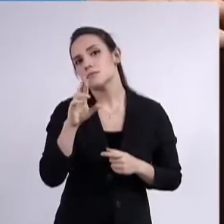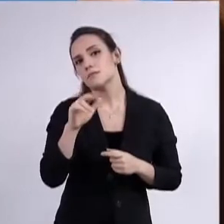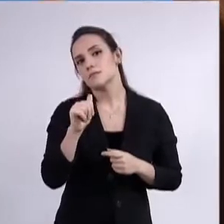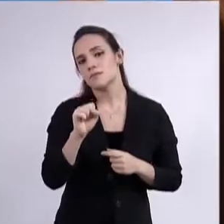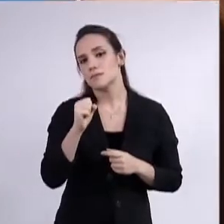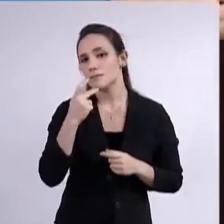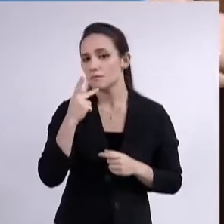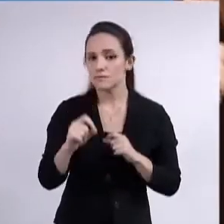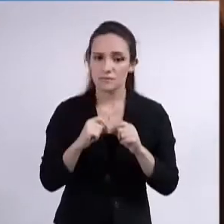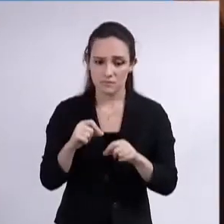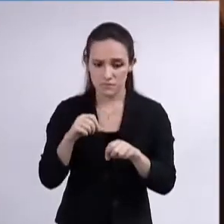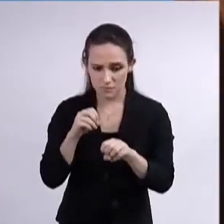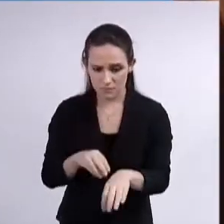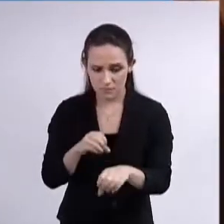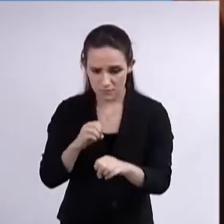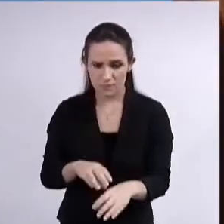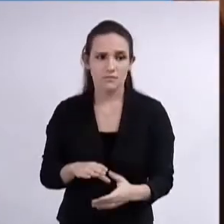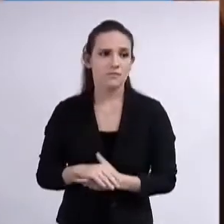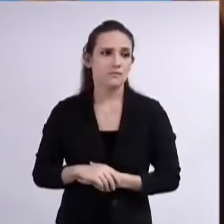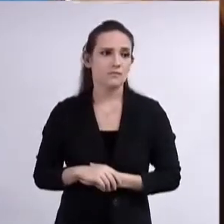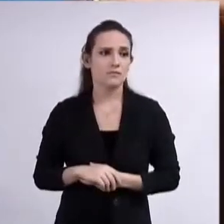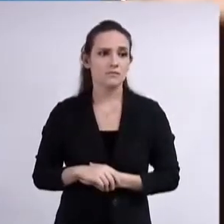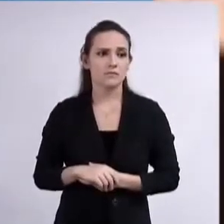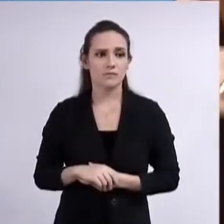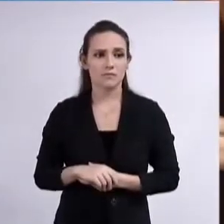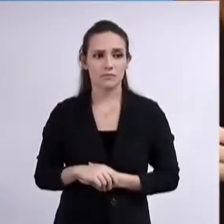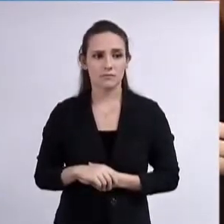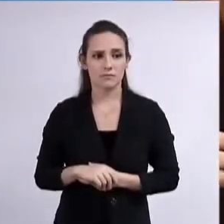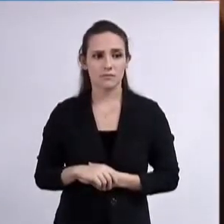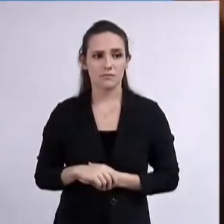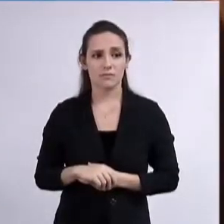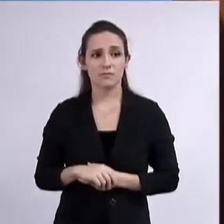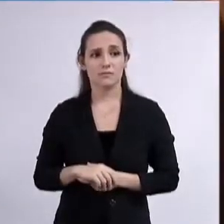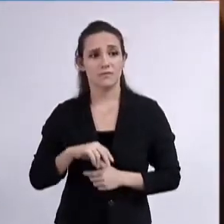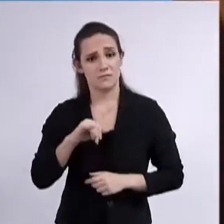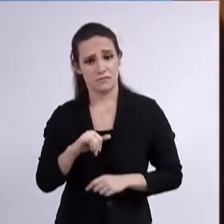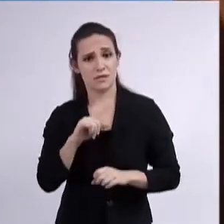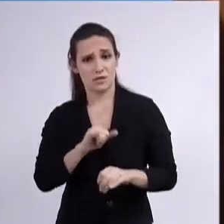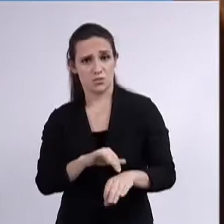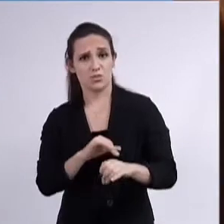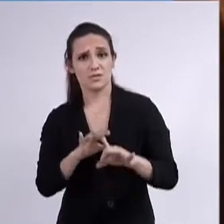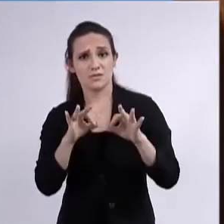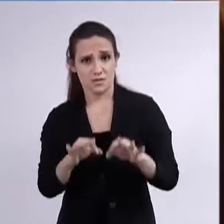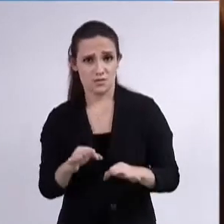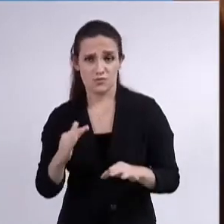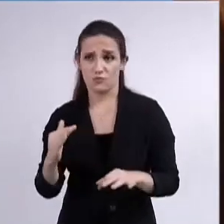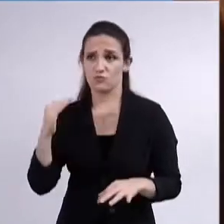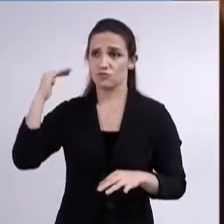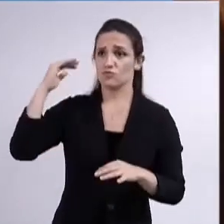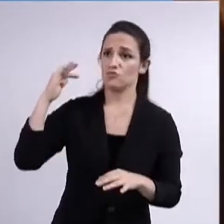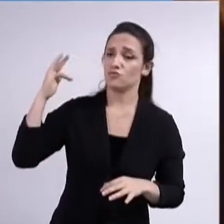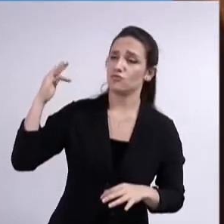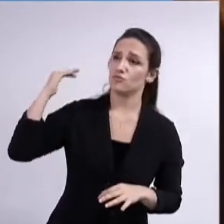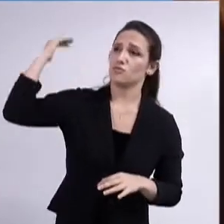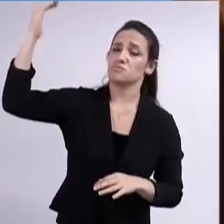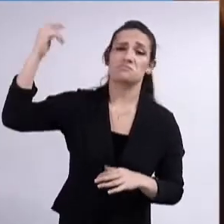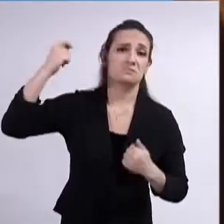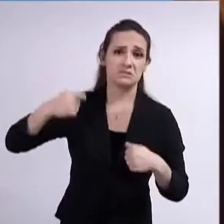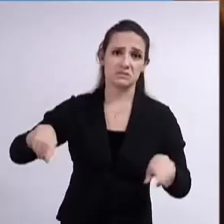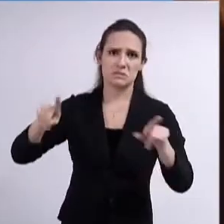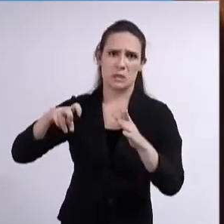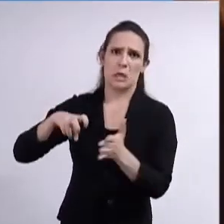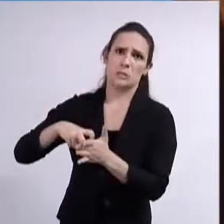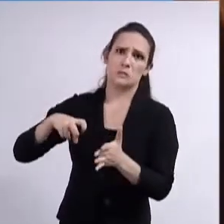ensine a criança, eduque a criança para que não venha penalizá-la na fase adulta. Então, é preciso sim que a gente tenha